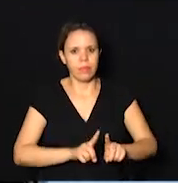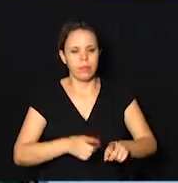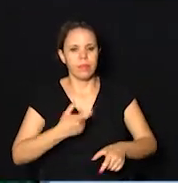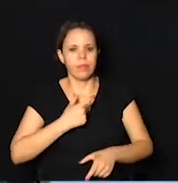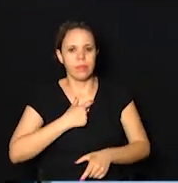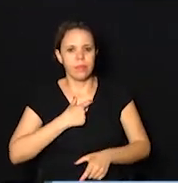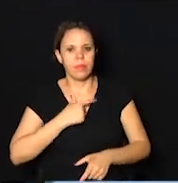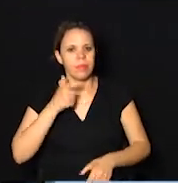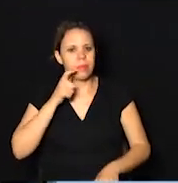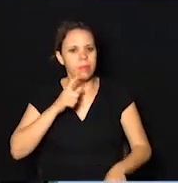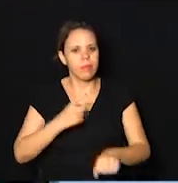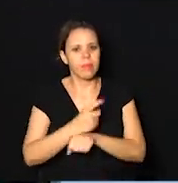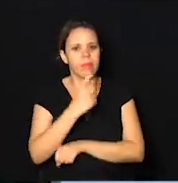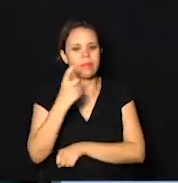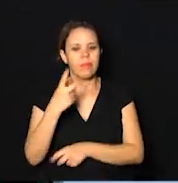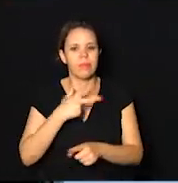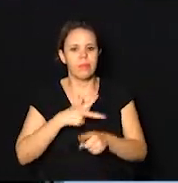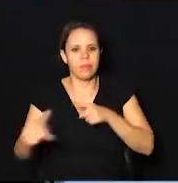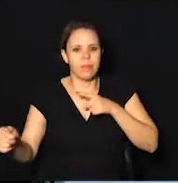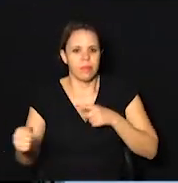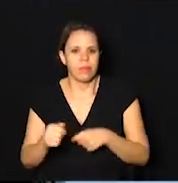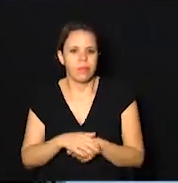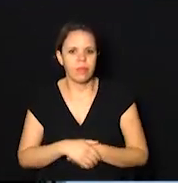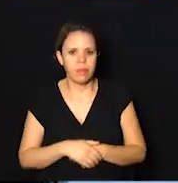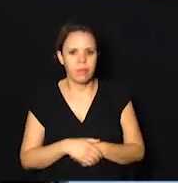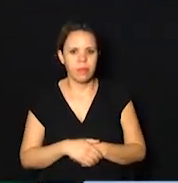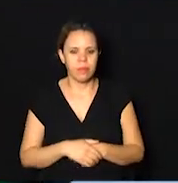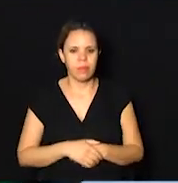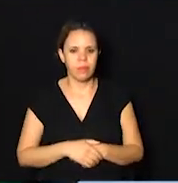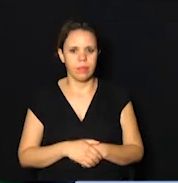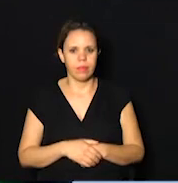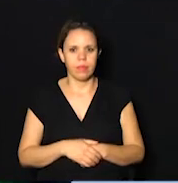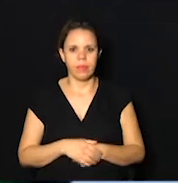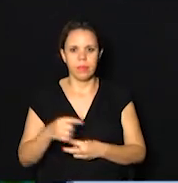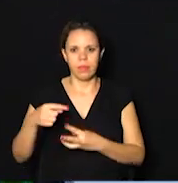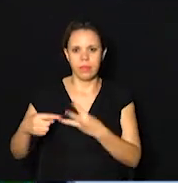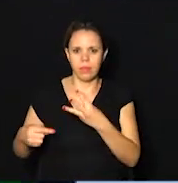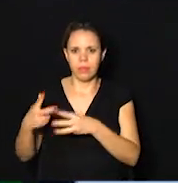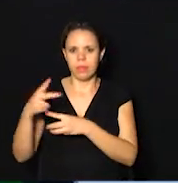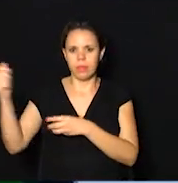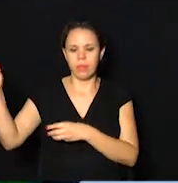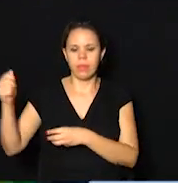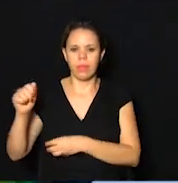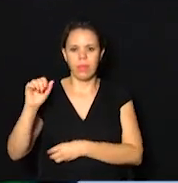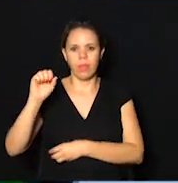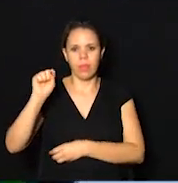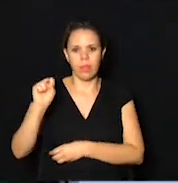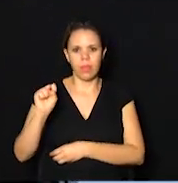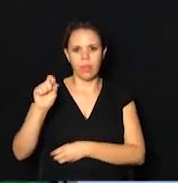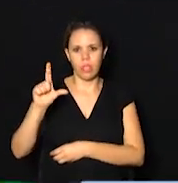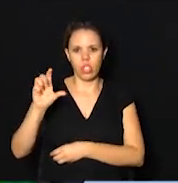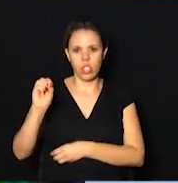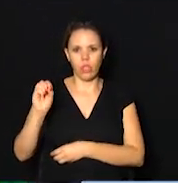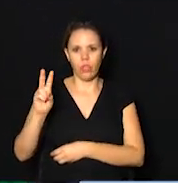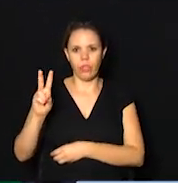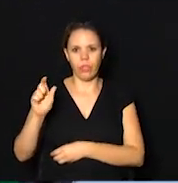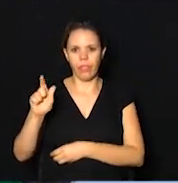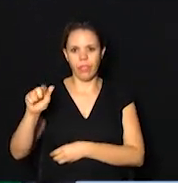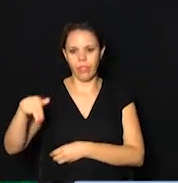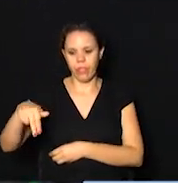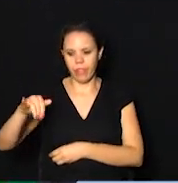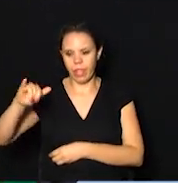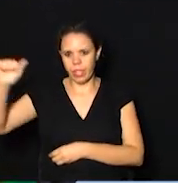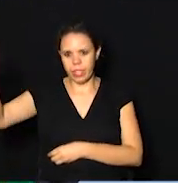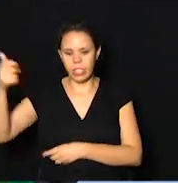foi uma medalha e net que a gente conseguiu vencer a atual tricampeão paralímpico que era a eslováquia ea gente conseguiu vencer eles